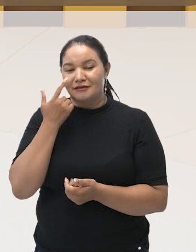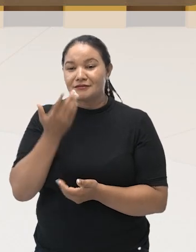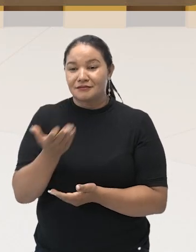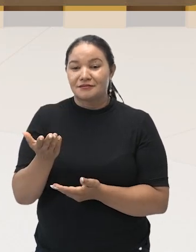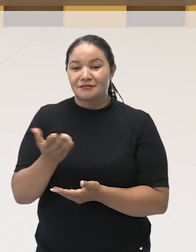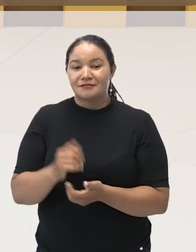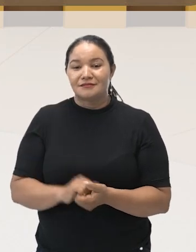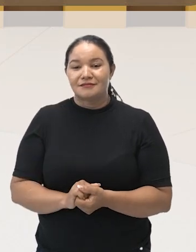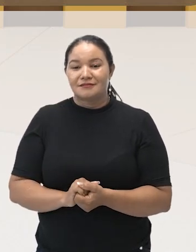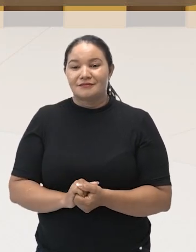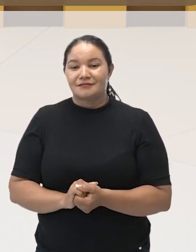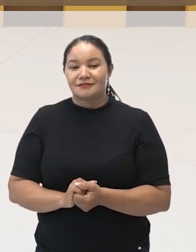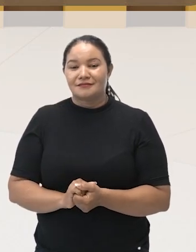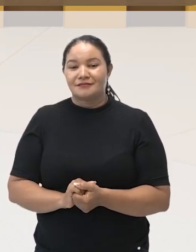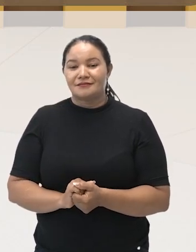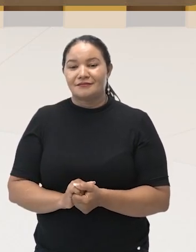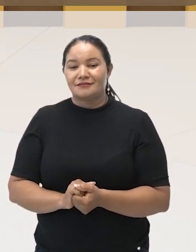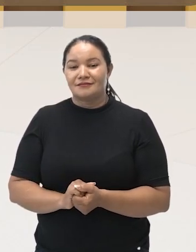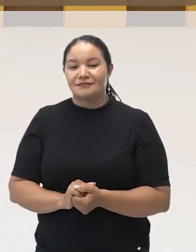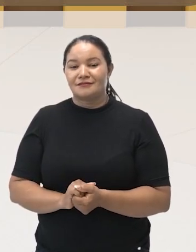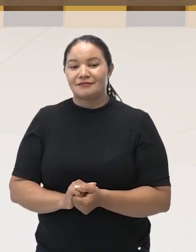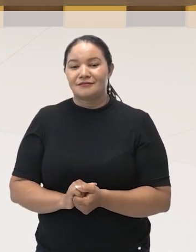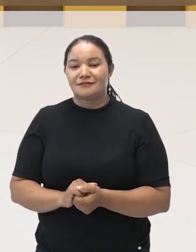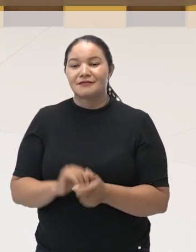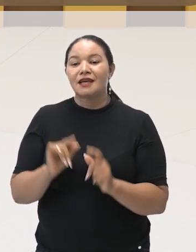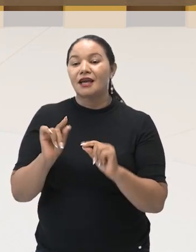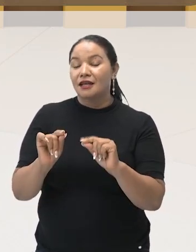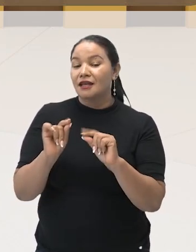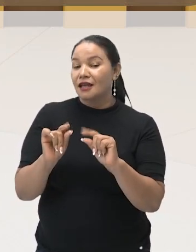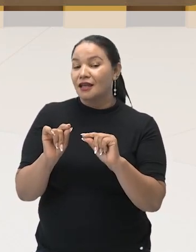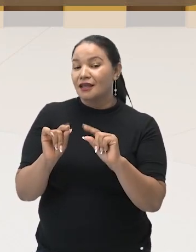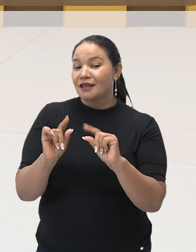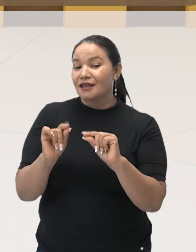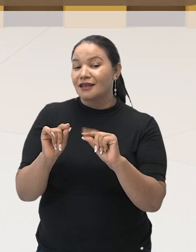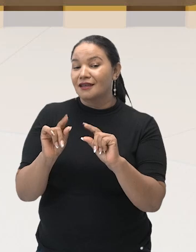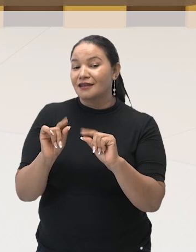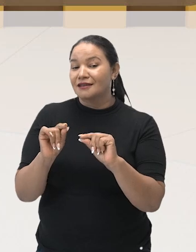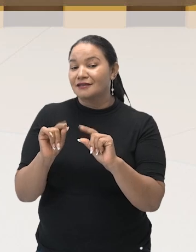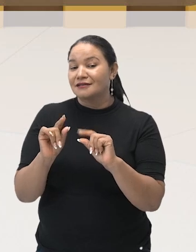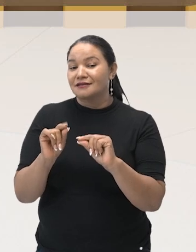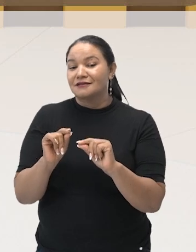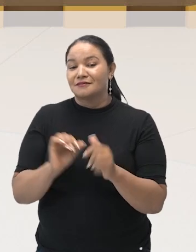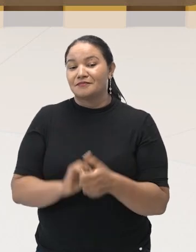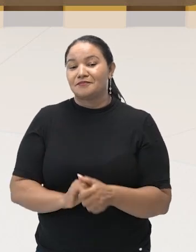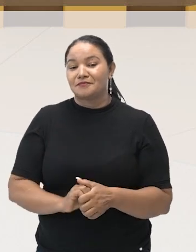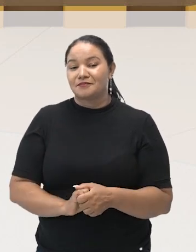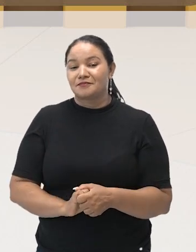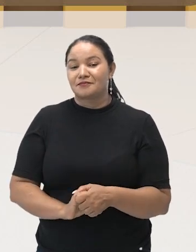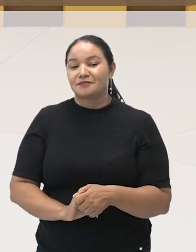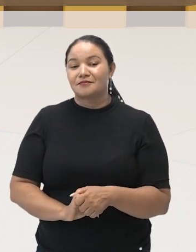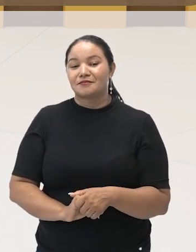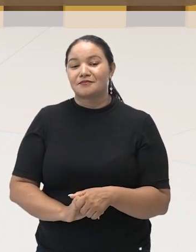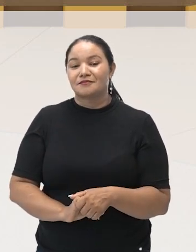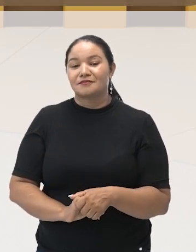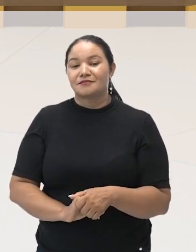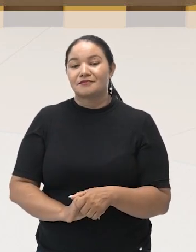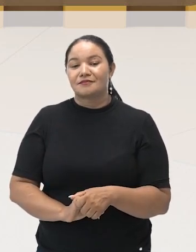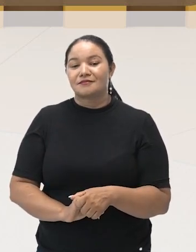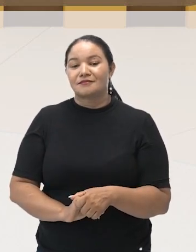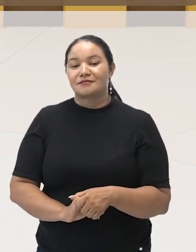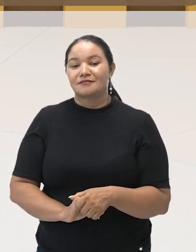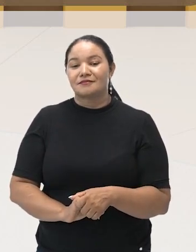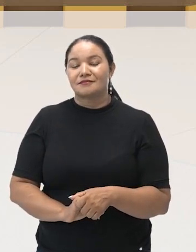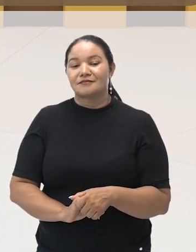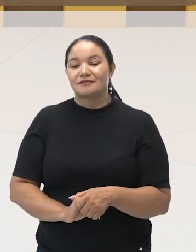estava concentrado. Olha quem é que tá ligando. Atende. Eu vou atender. Atende. Só um minutinho, professor. Dá uma olhada, pessoal, Olá. vocês